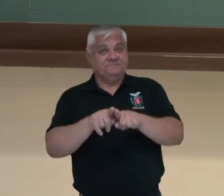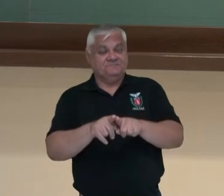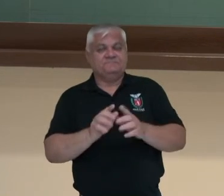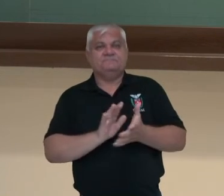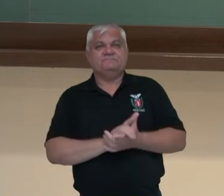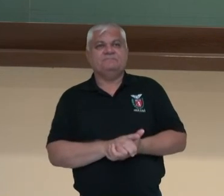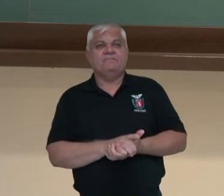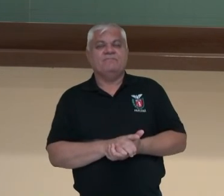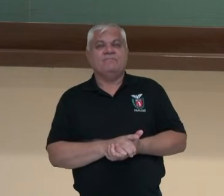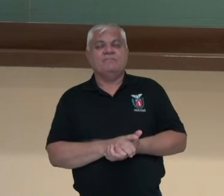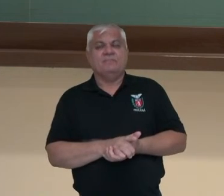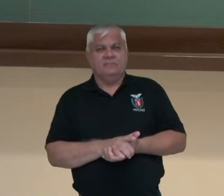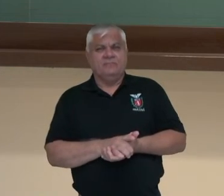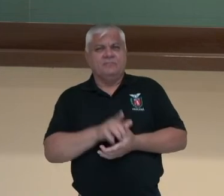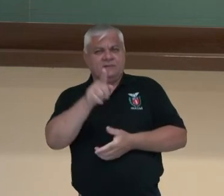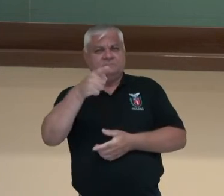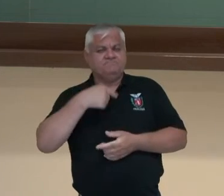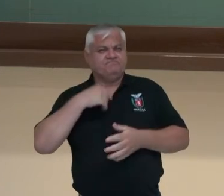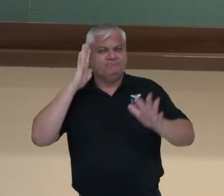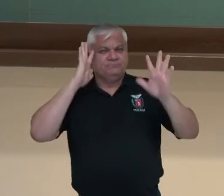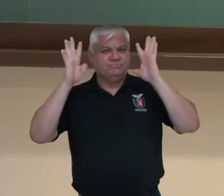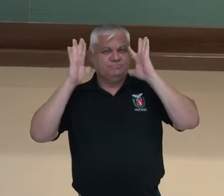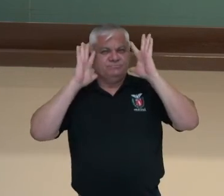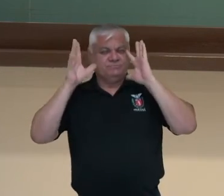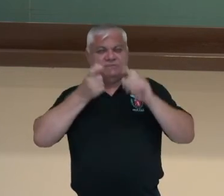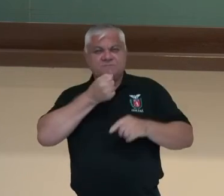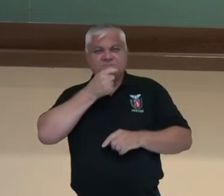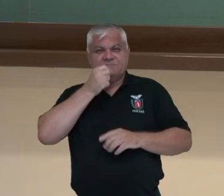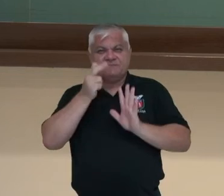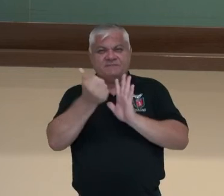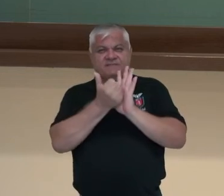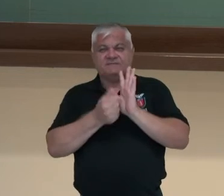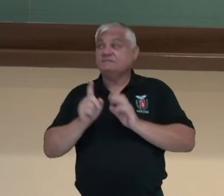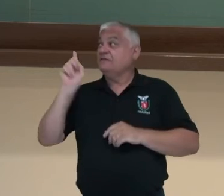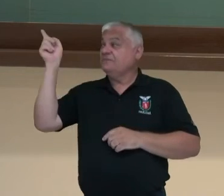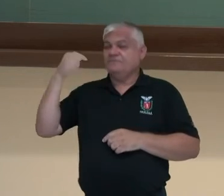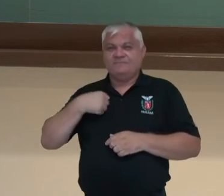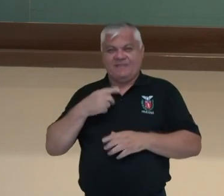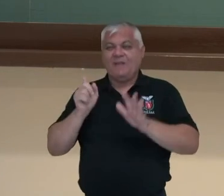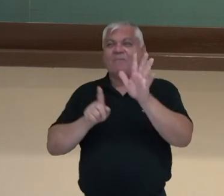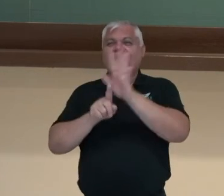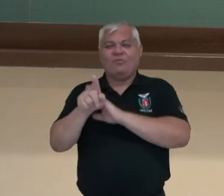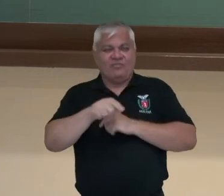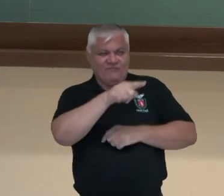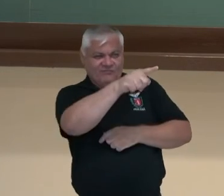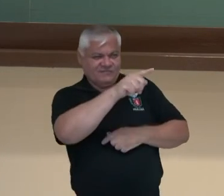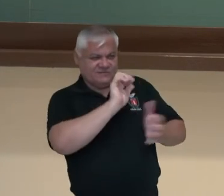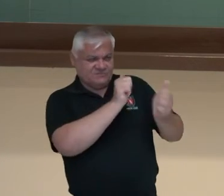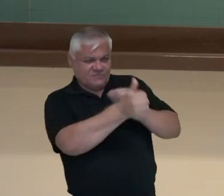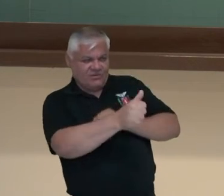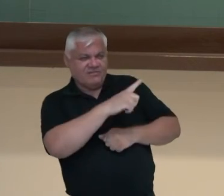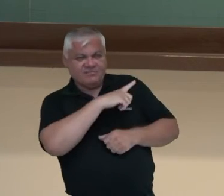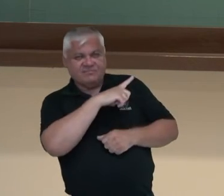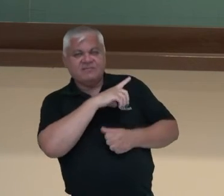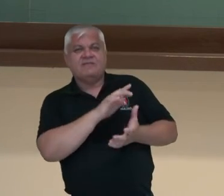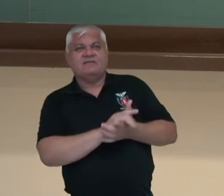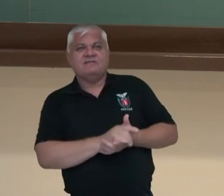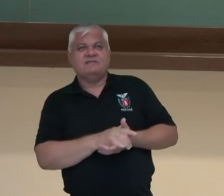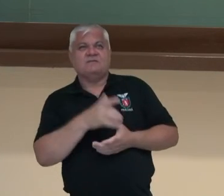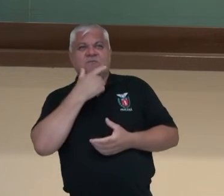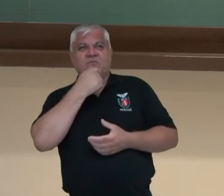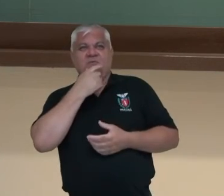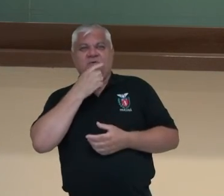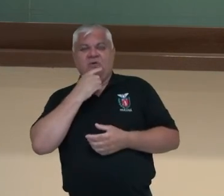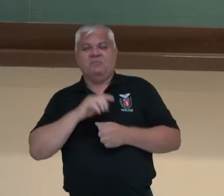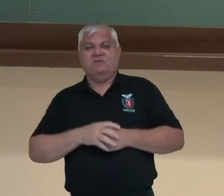Voltamos! E aí, refletiu sobre essa charge? Você pratica algum esporte aqui, né? Um moço aqui, atleta, alguma